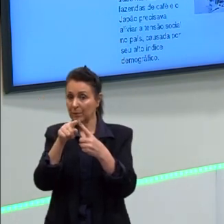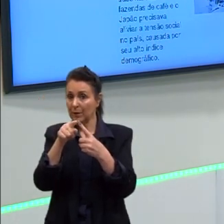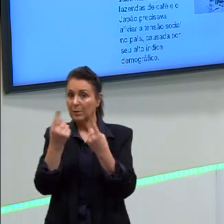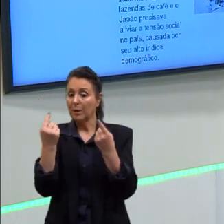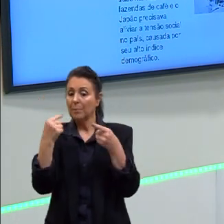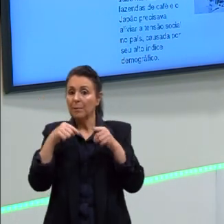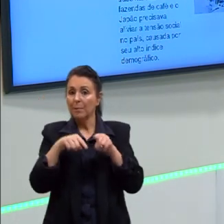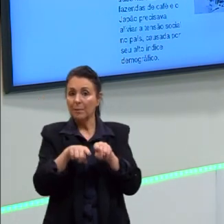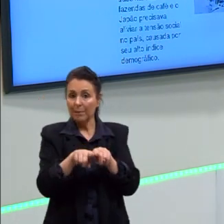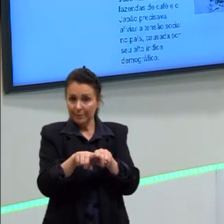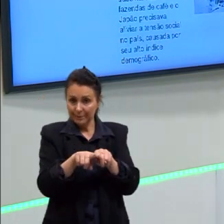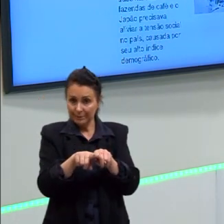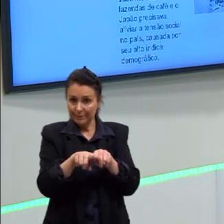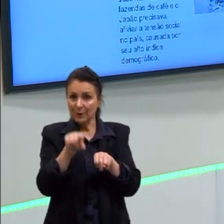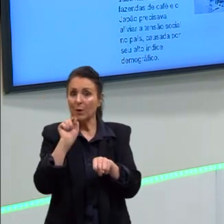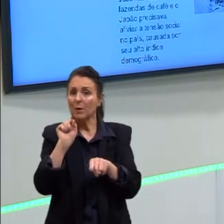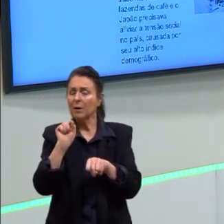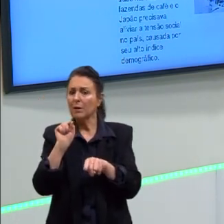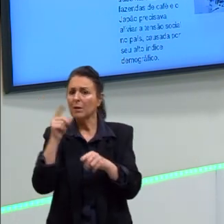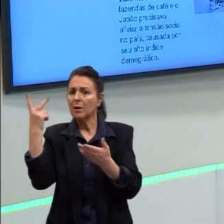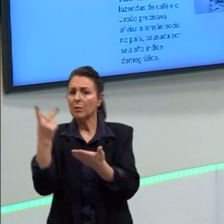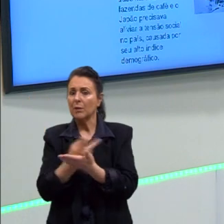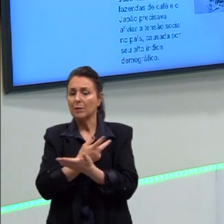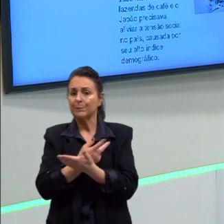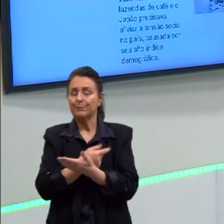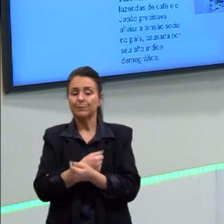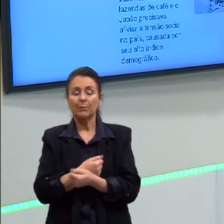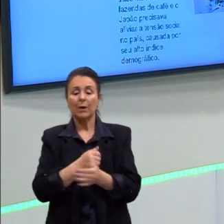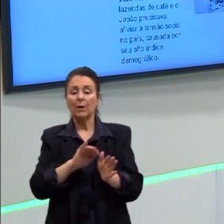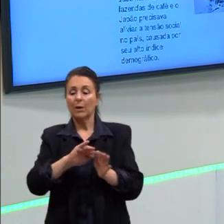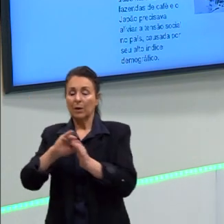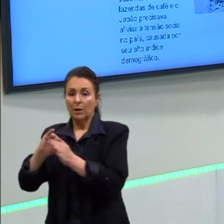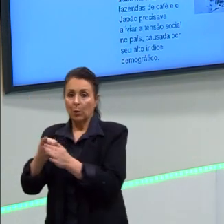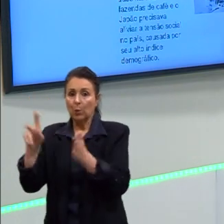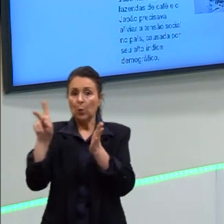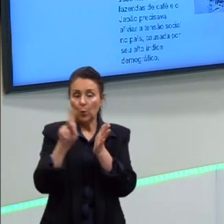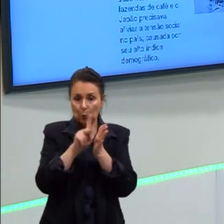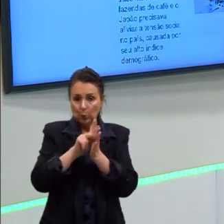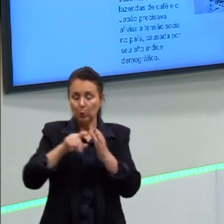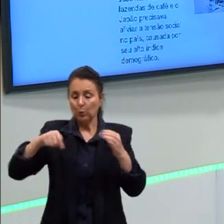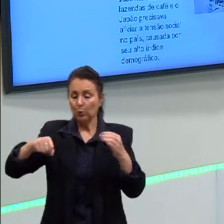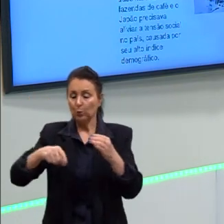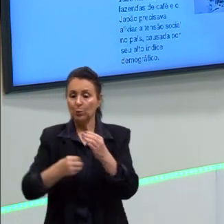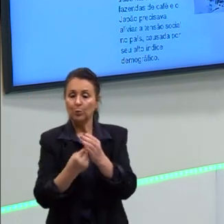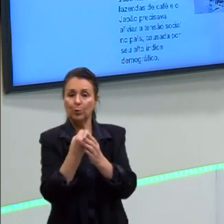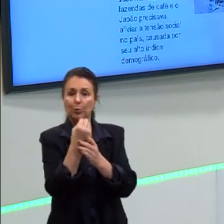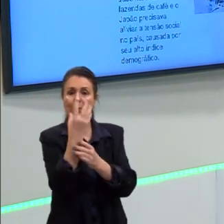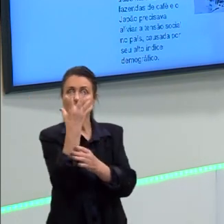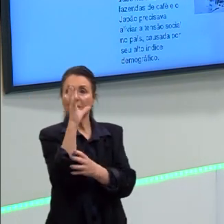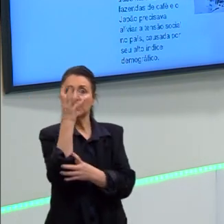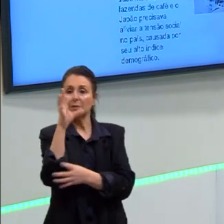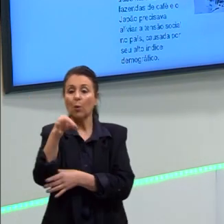parceria da água usada que que acontece o dono do do café né do Cafezal